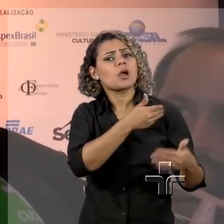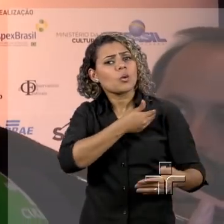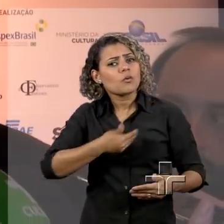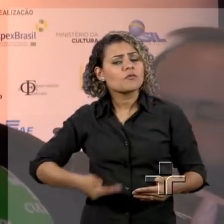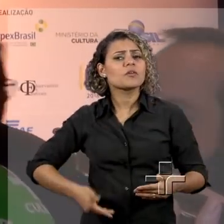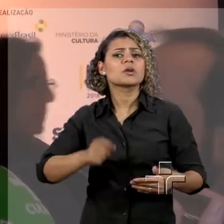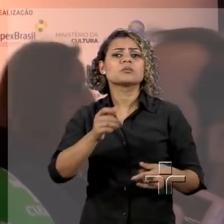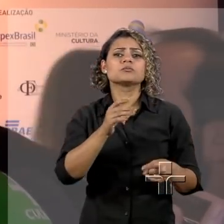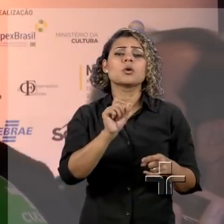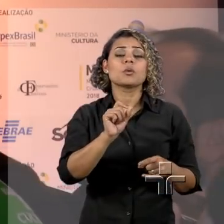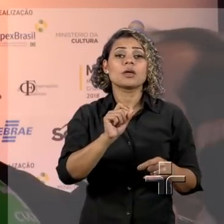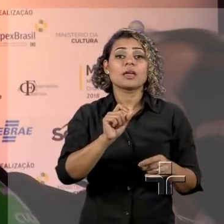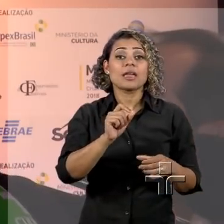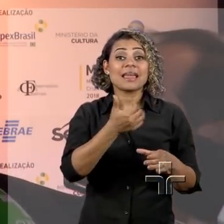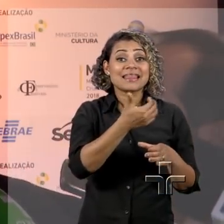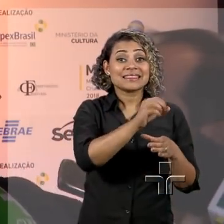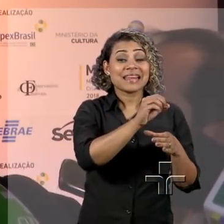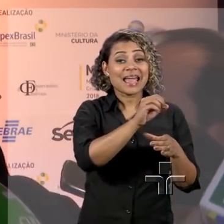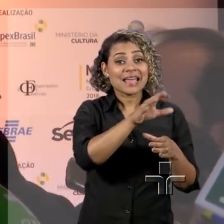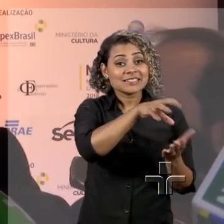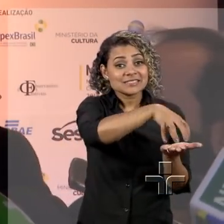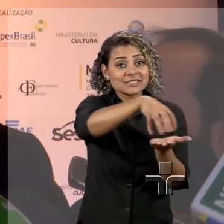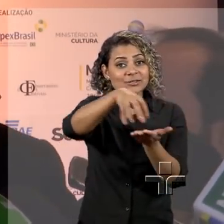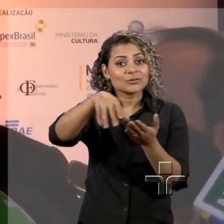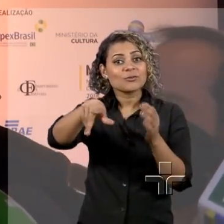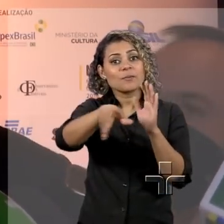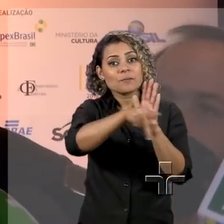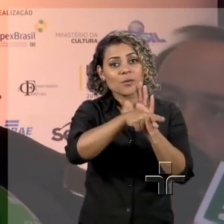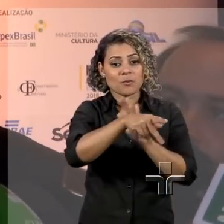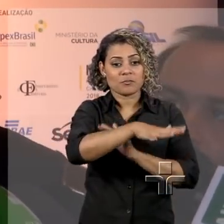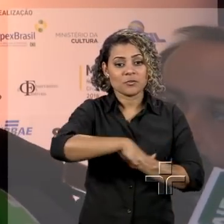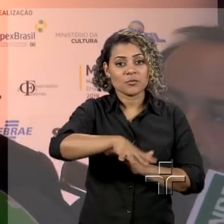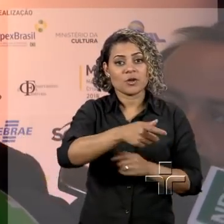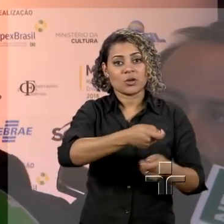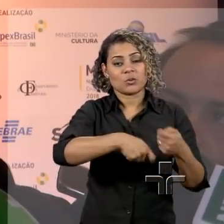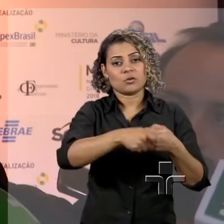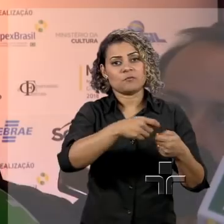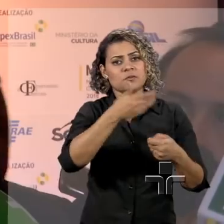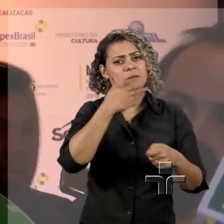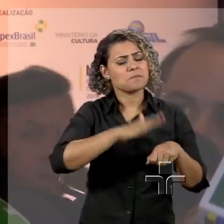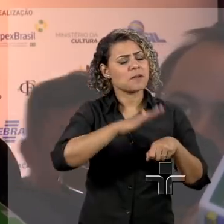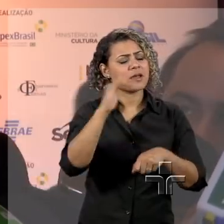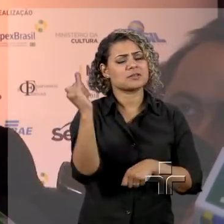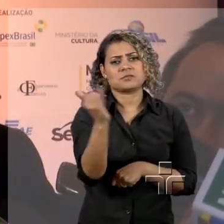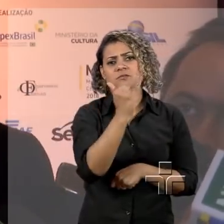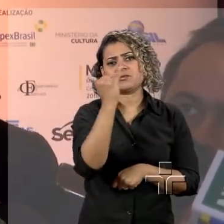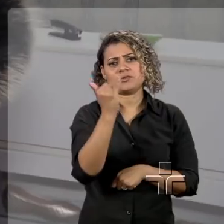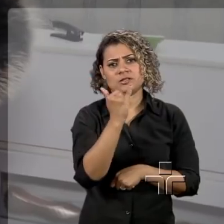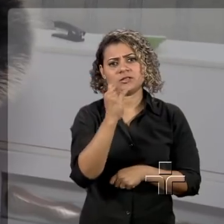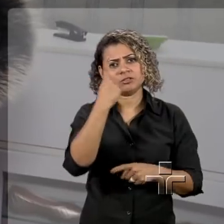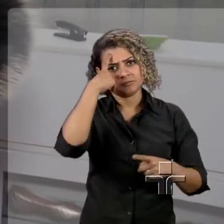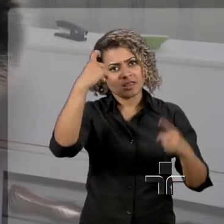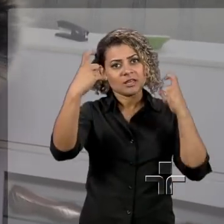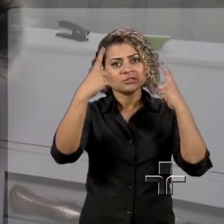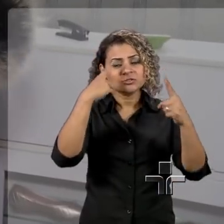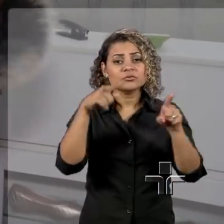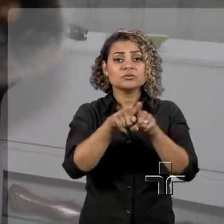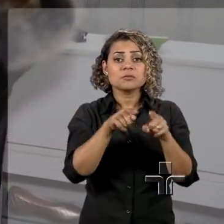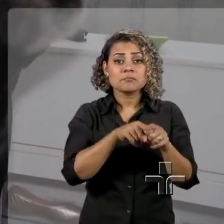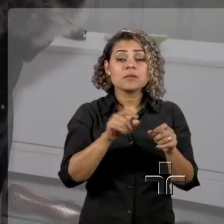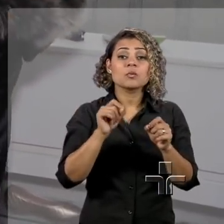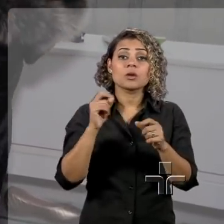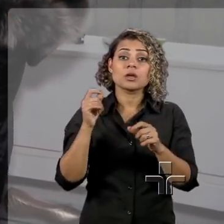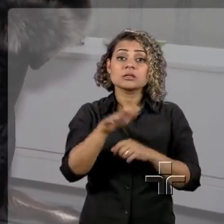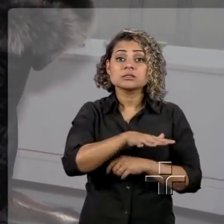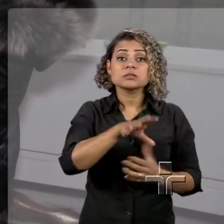é um dos 10 maiores setores da nossa economia, é mais importante hoje economicamente do que setores